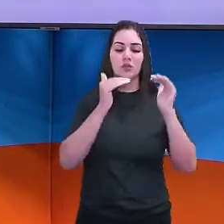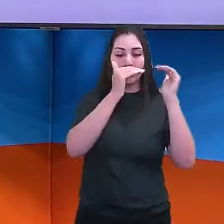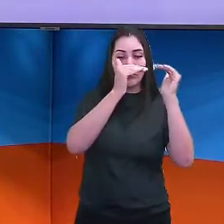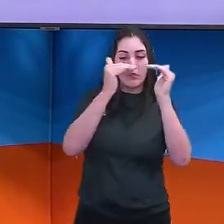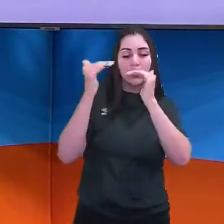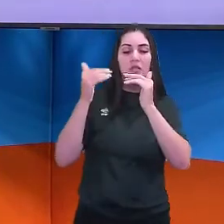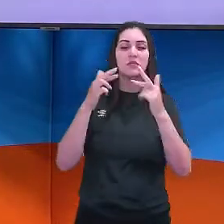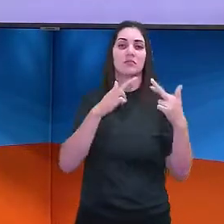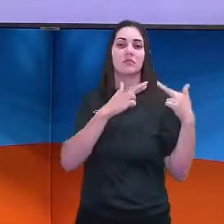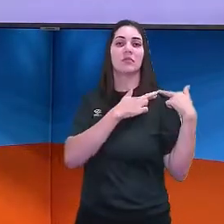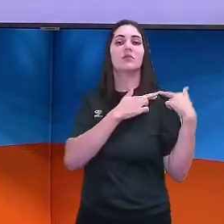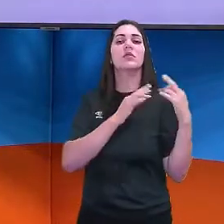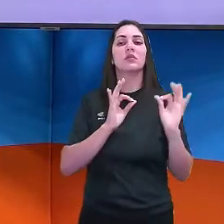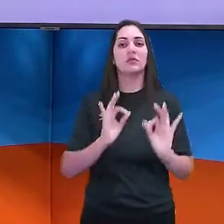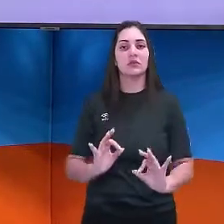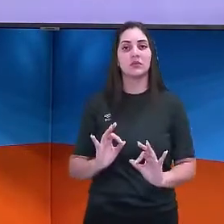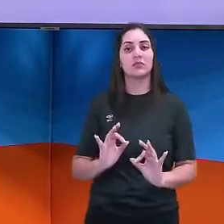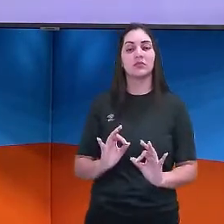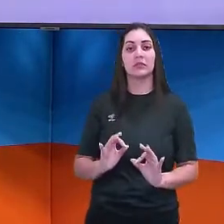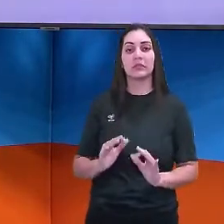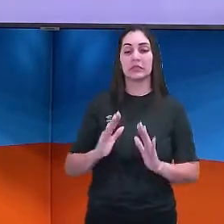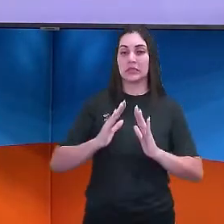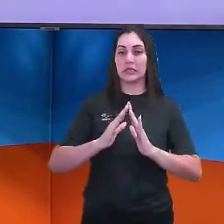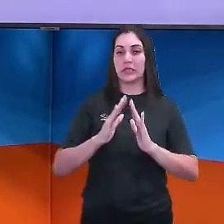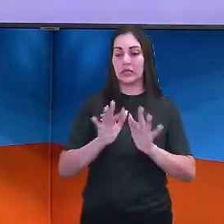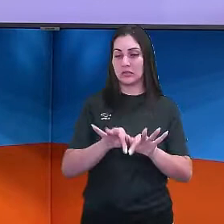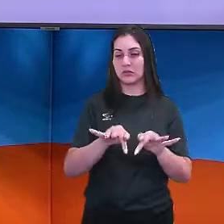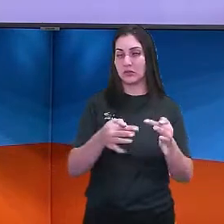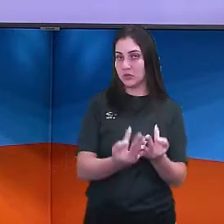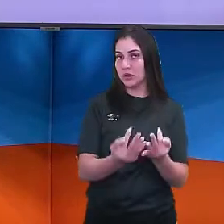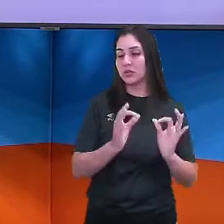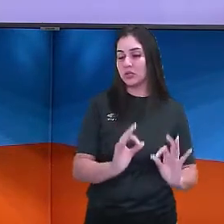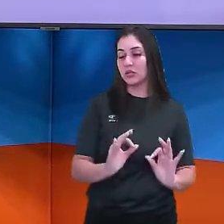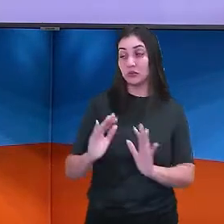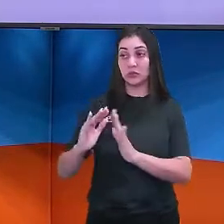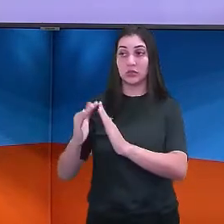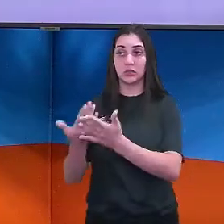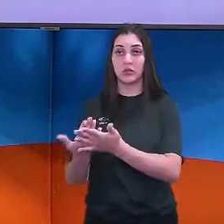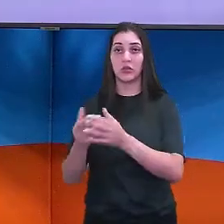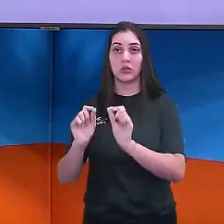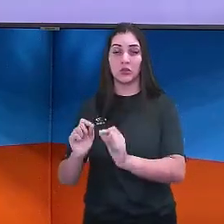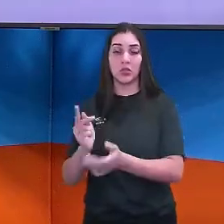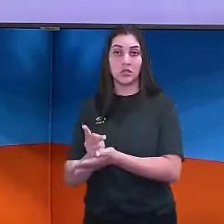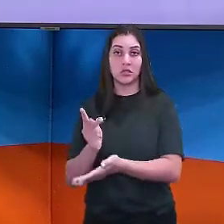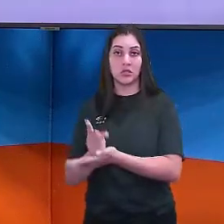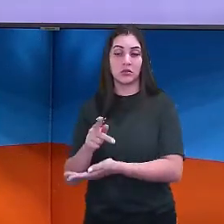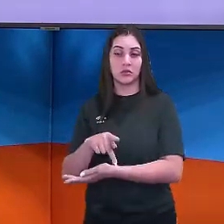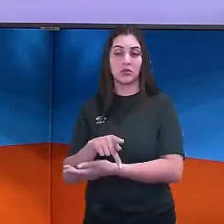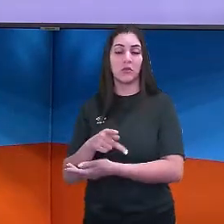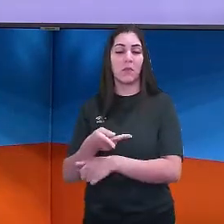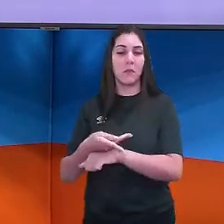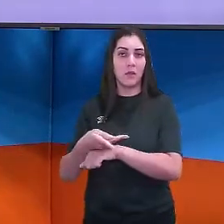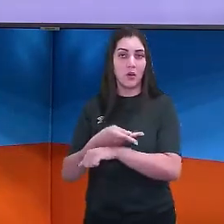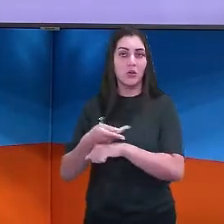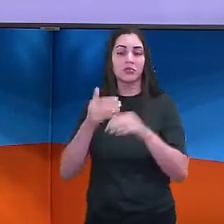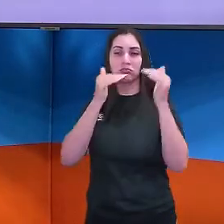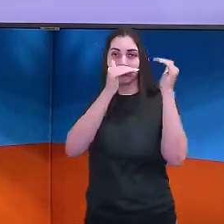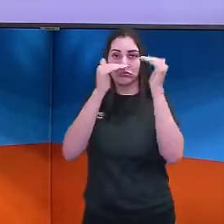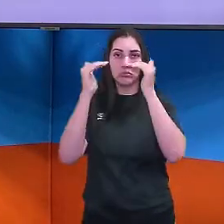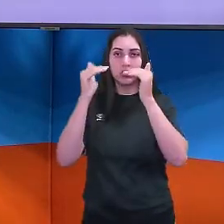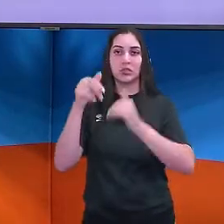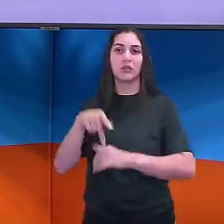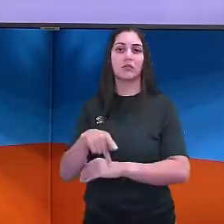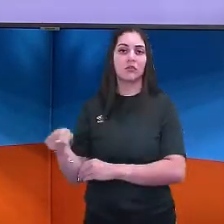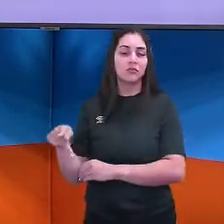seu responsável, tá certo? Em casa, ali os seus familiares, e na escola, sempre procurar obedecer a